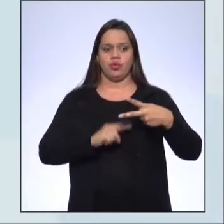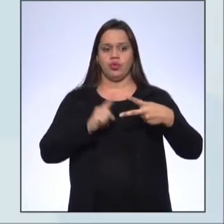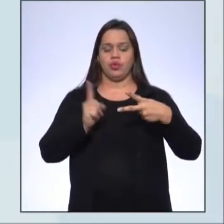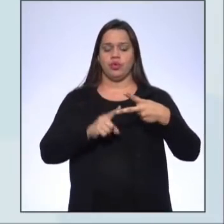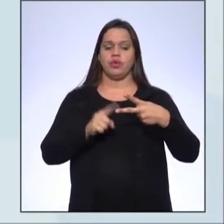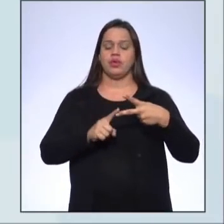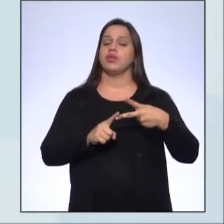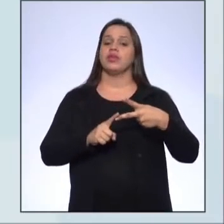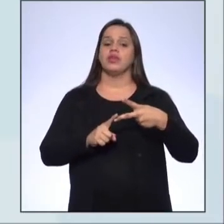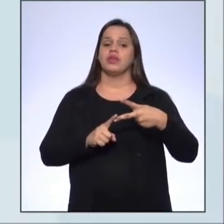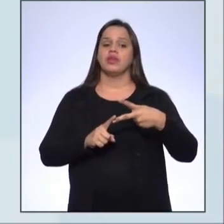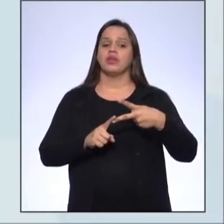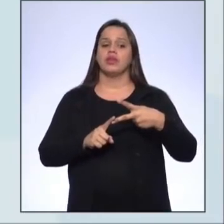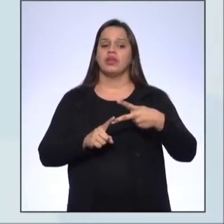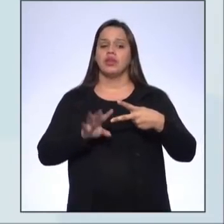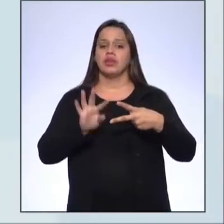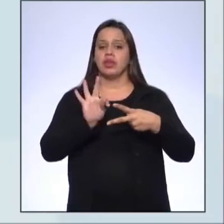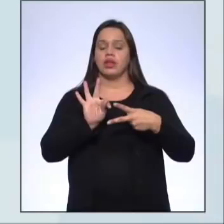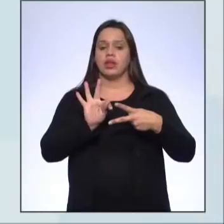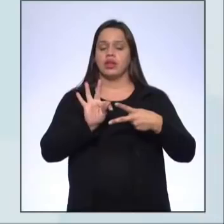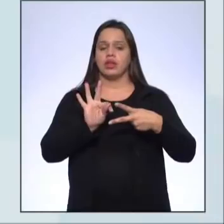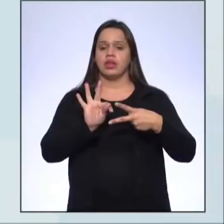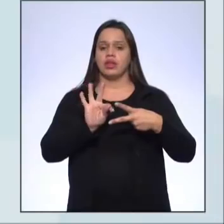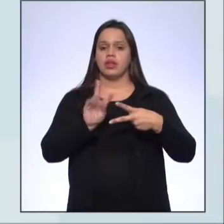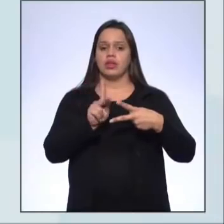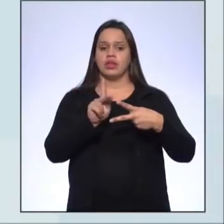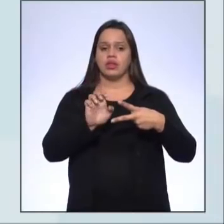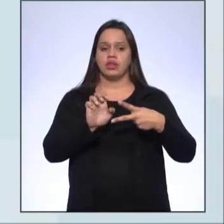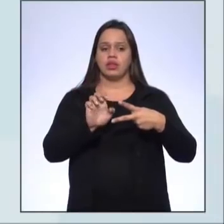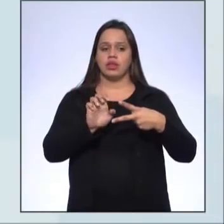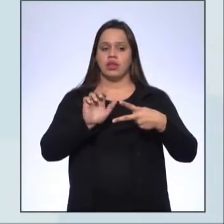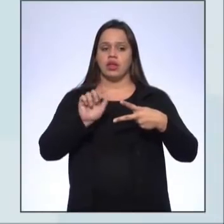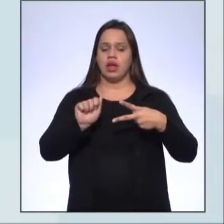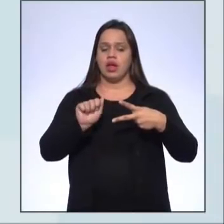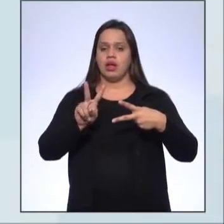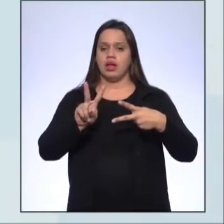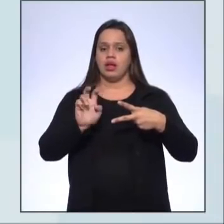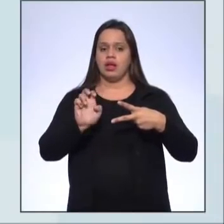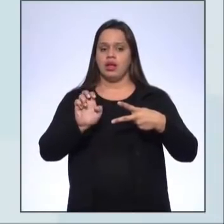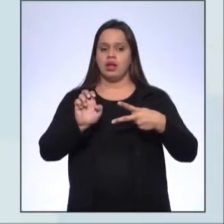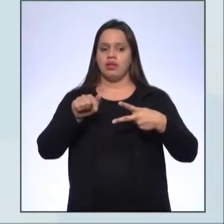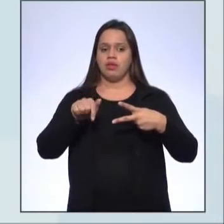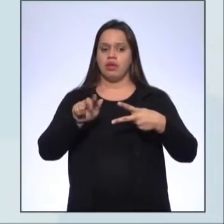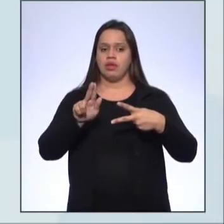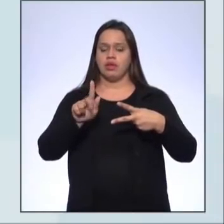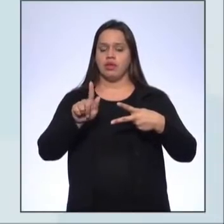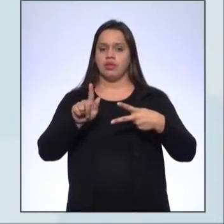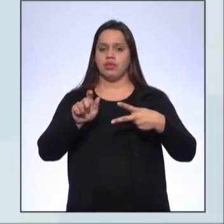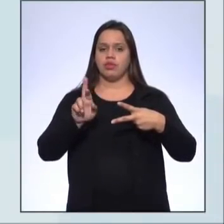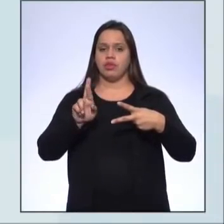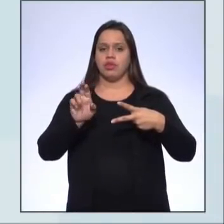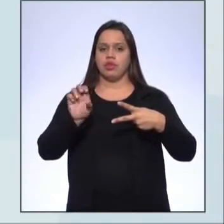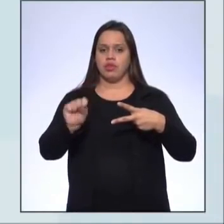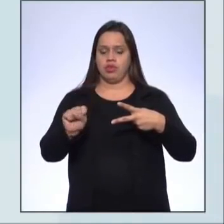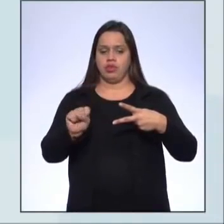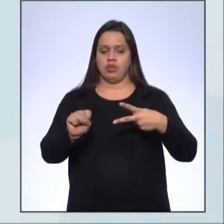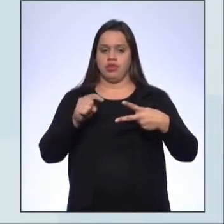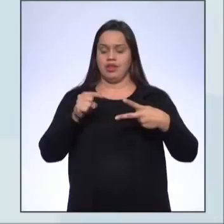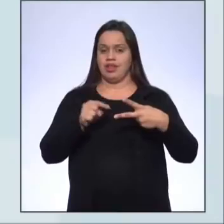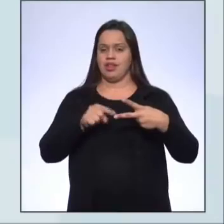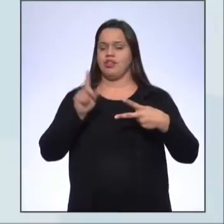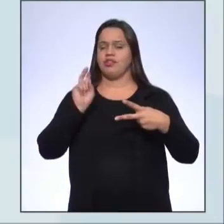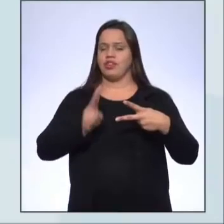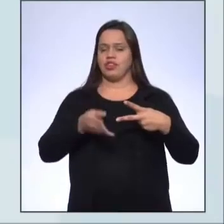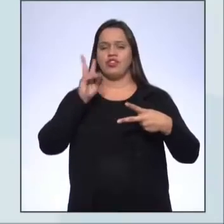A trilha sonora 2, que é de The Avengers, de Alan Silvestri. Esse eu tenho certeza também que a maioria é um filme, a trilha sonora